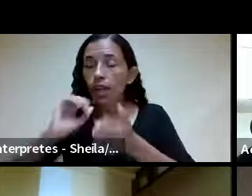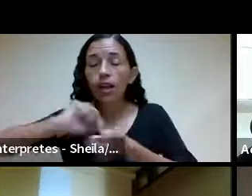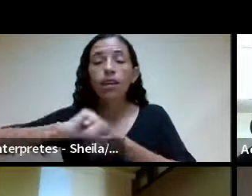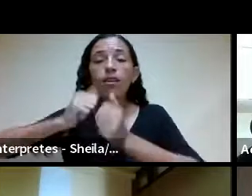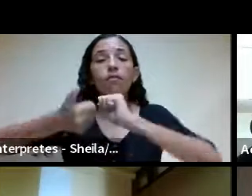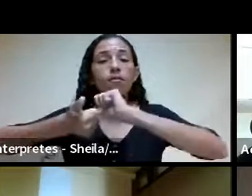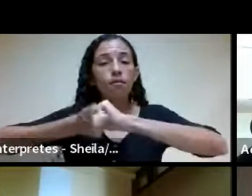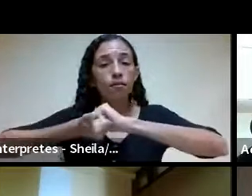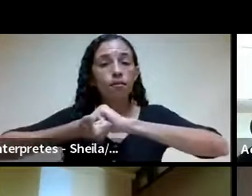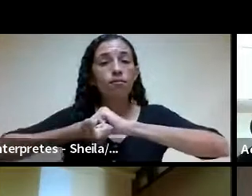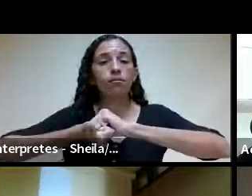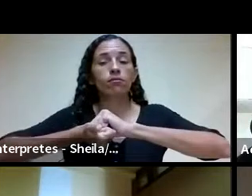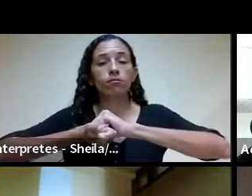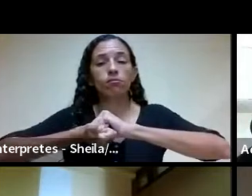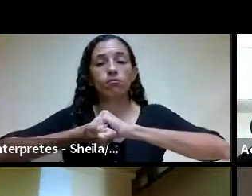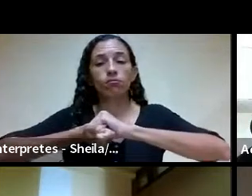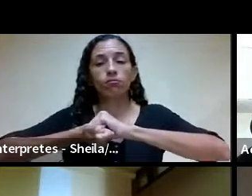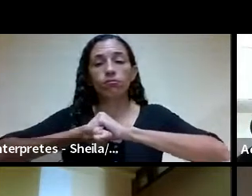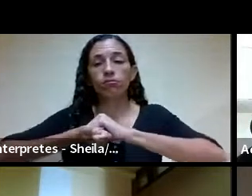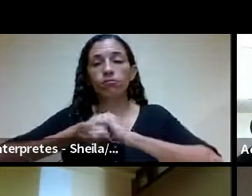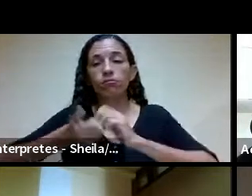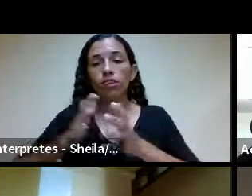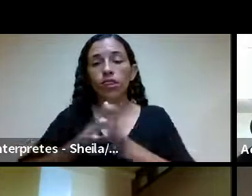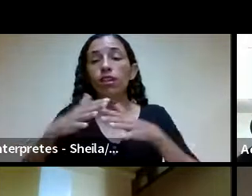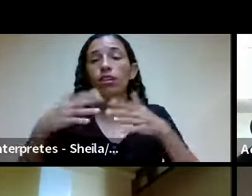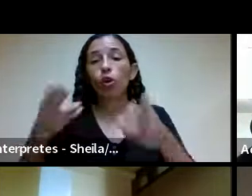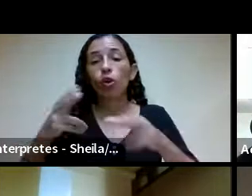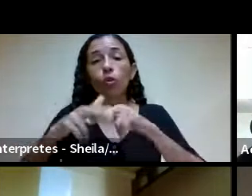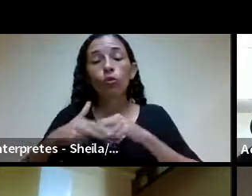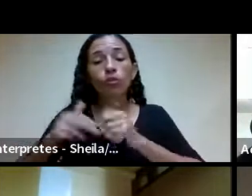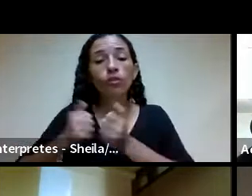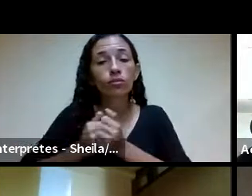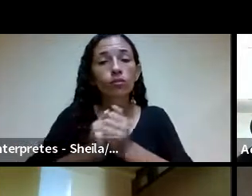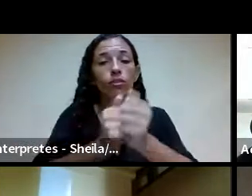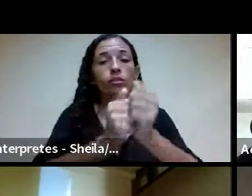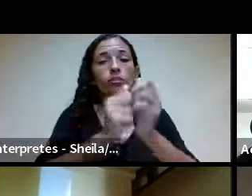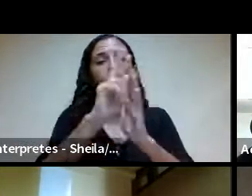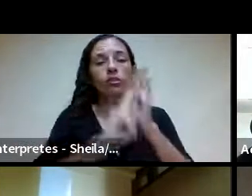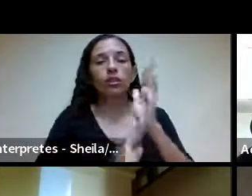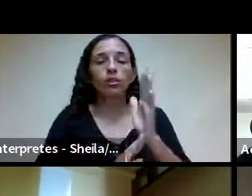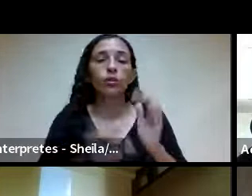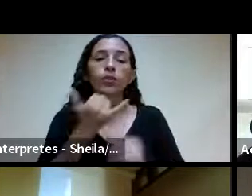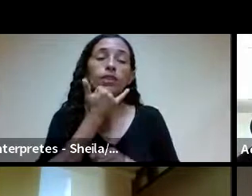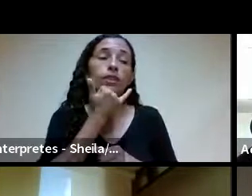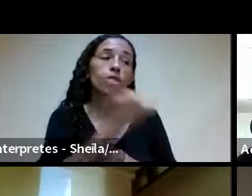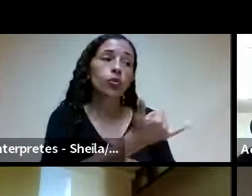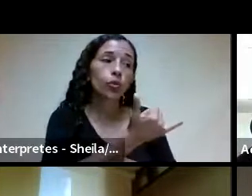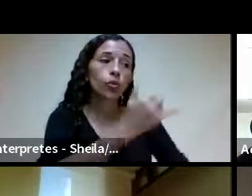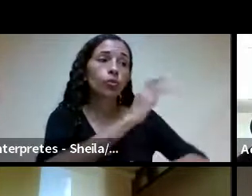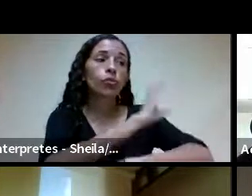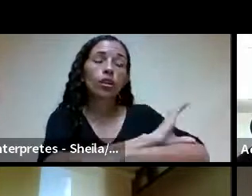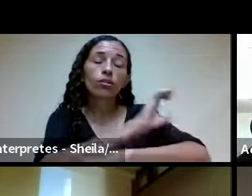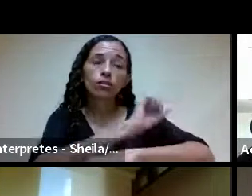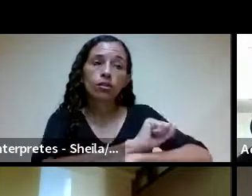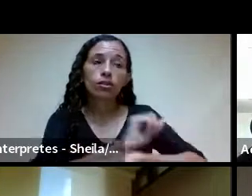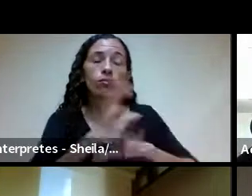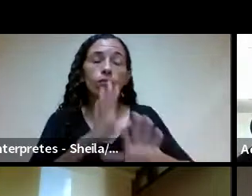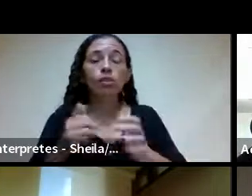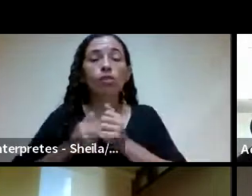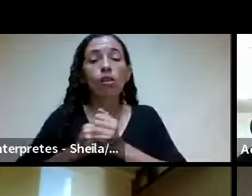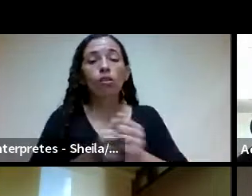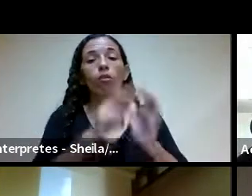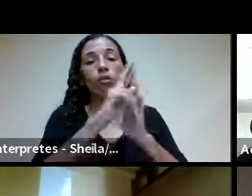eleitoral, razão pela qual acompanho o doutor relator com todas as vendas em barra do Cláudio. É como voto de barra do